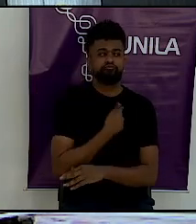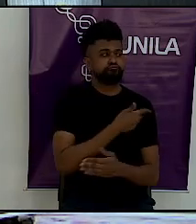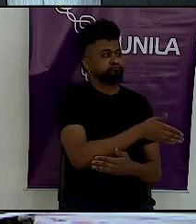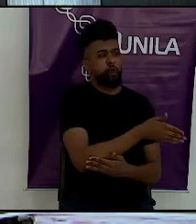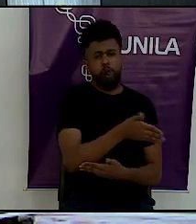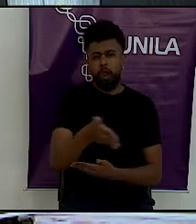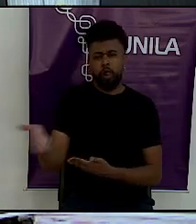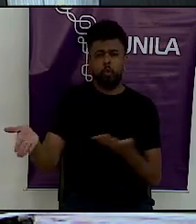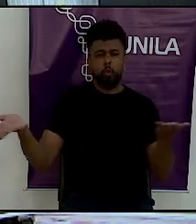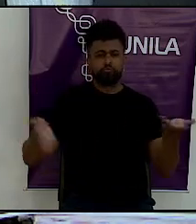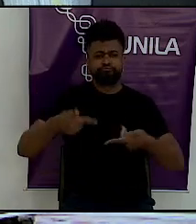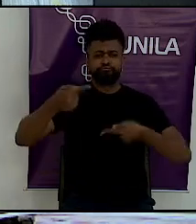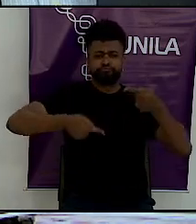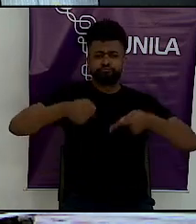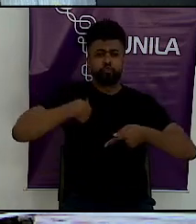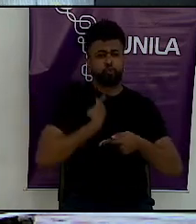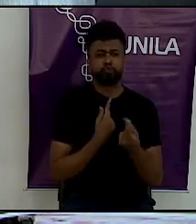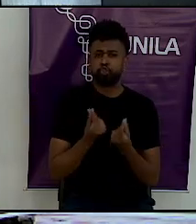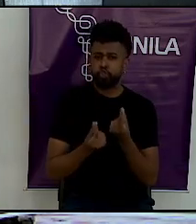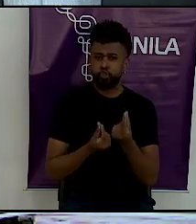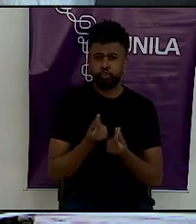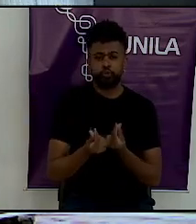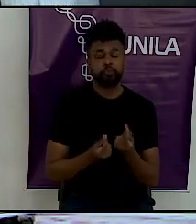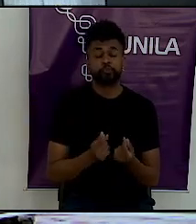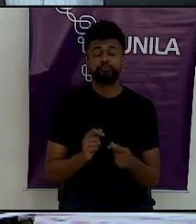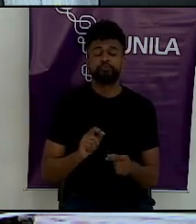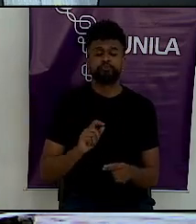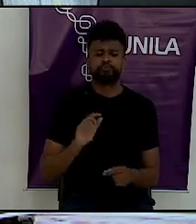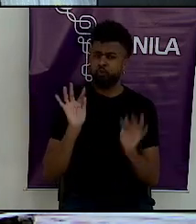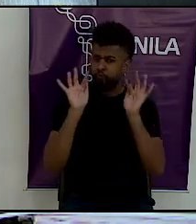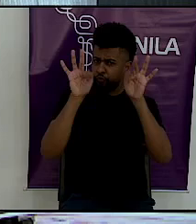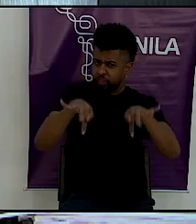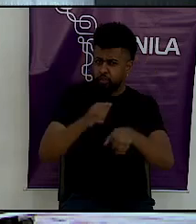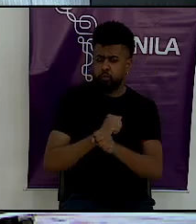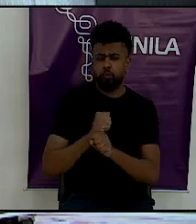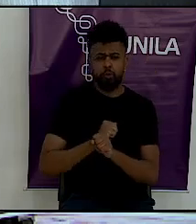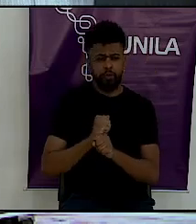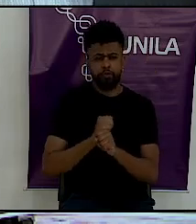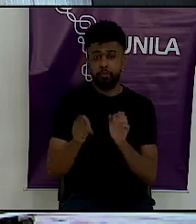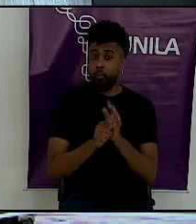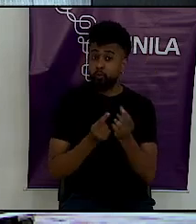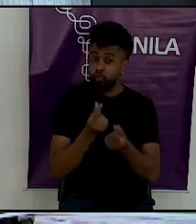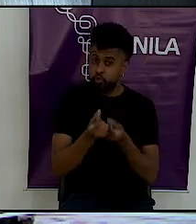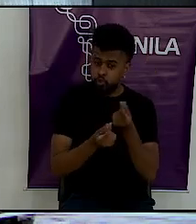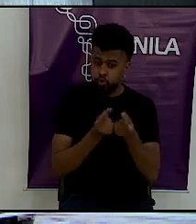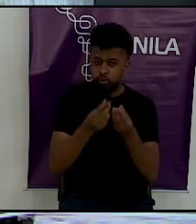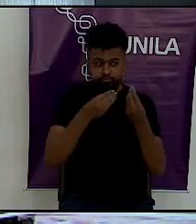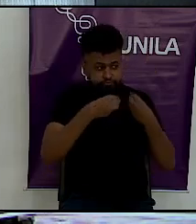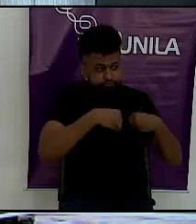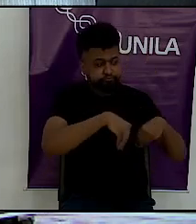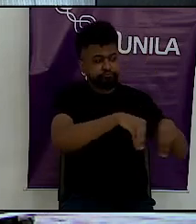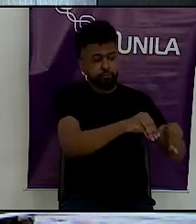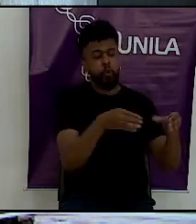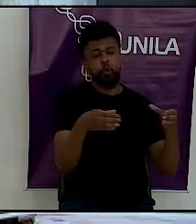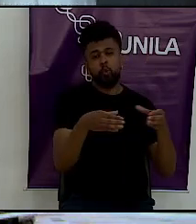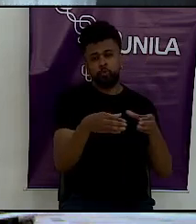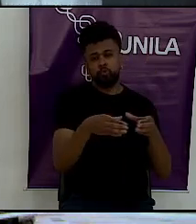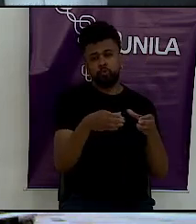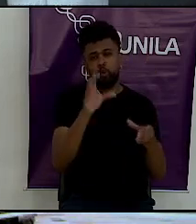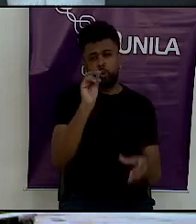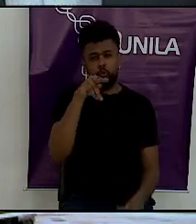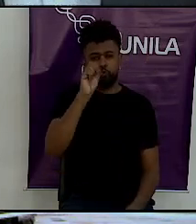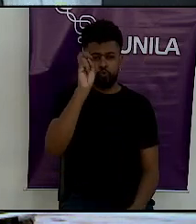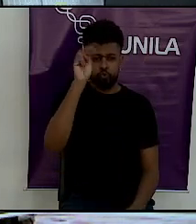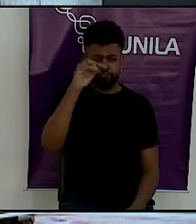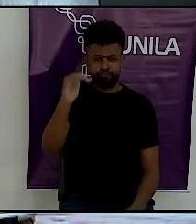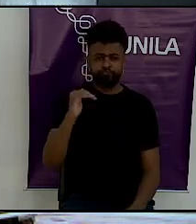aqui discutindo o nosso orçamento. E, no final do ano, esse orçamento será levado ao nosso Conselho Superior,